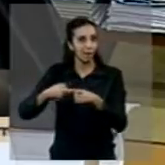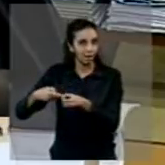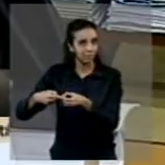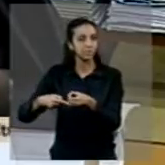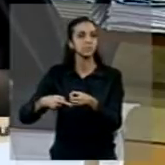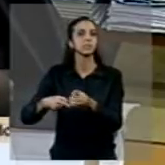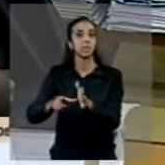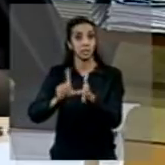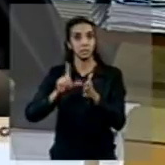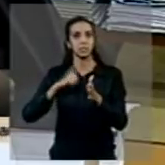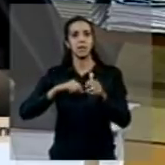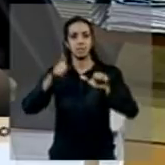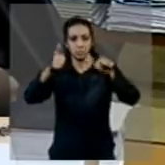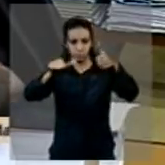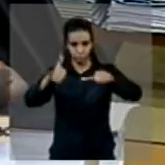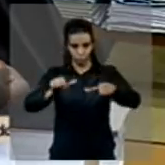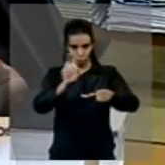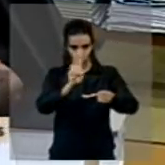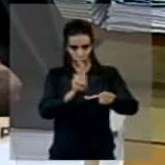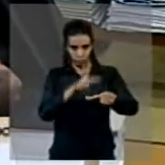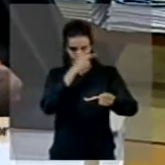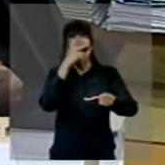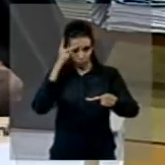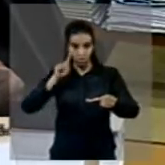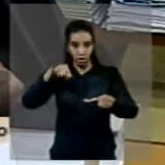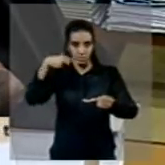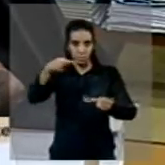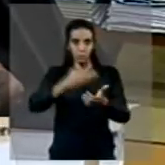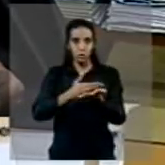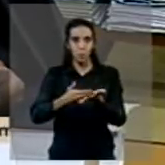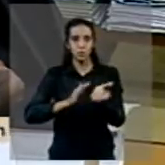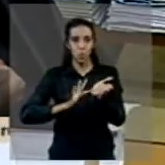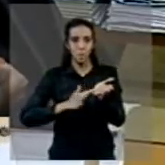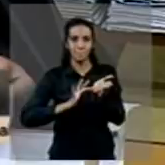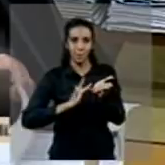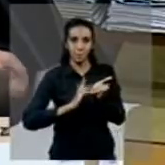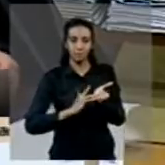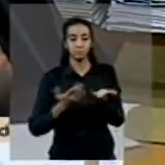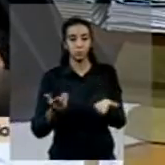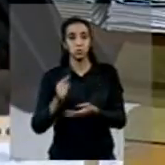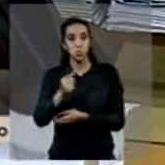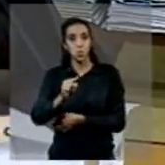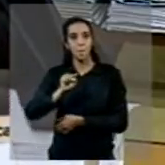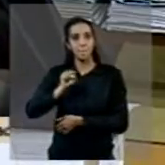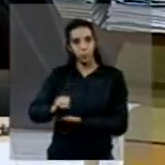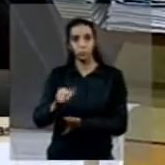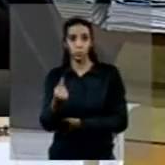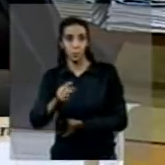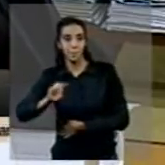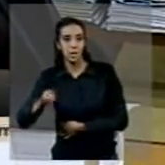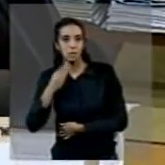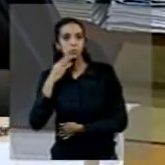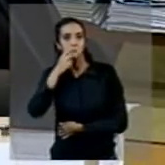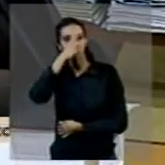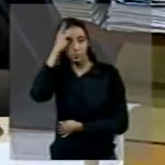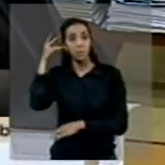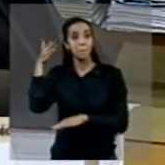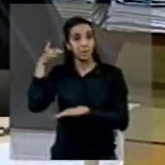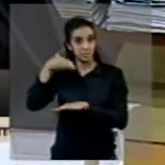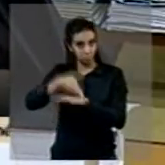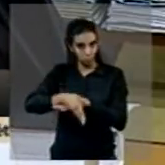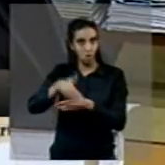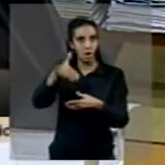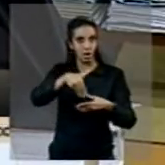revisão do eleitorado. Assim, 1,1 milhão de eleitores participaram das eleições gerais